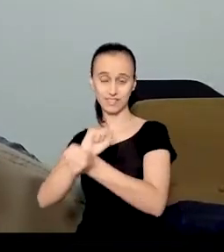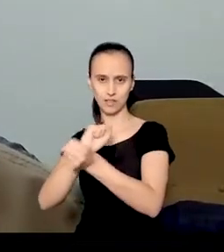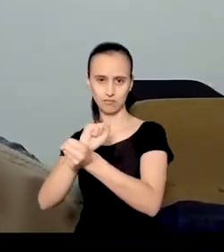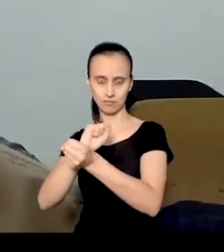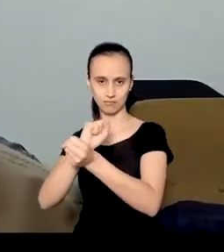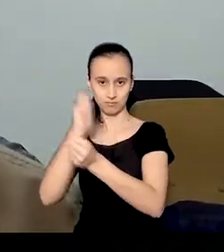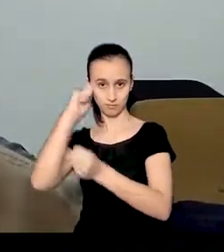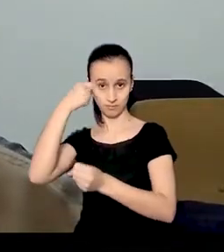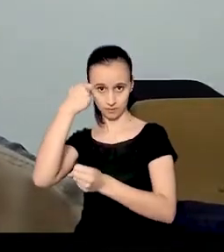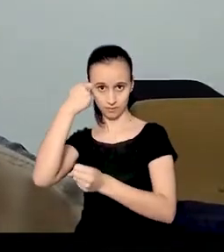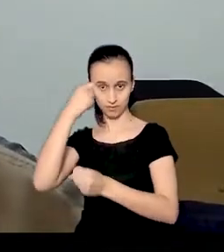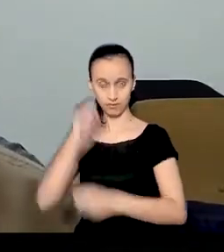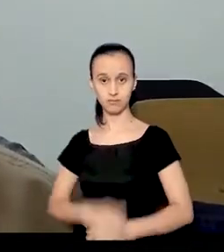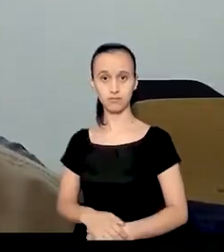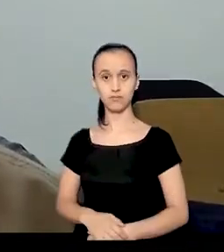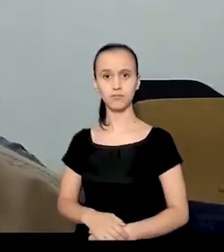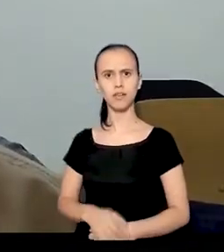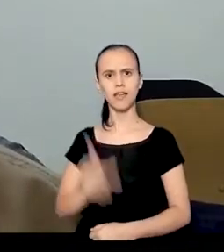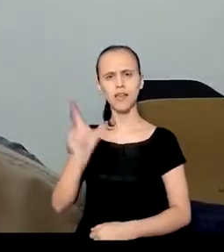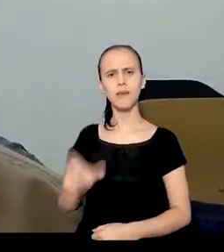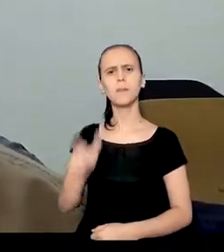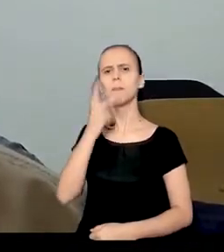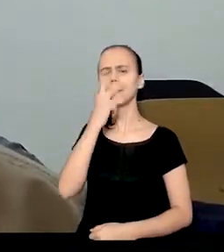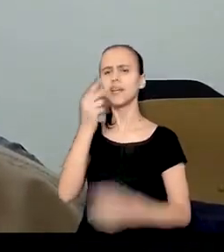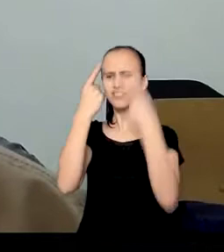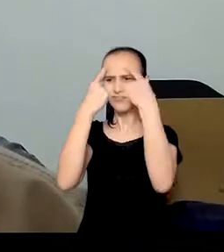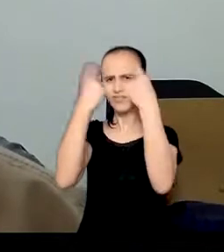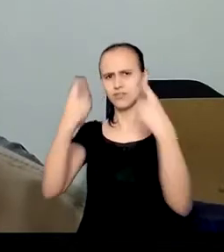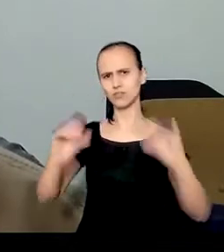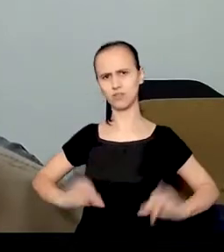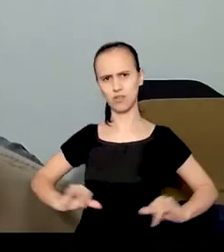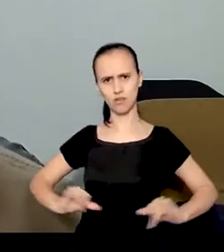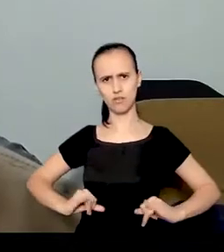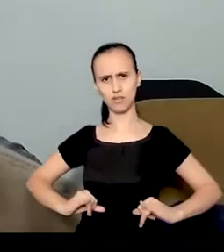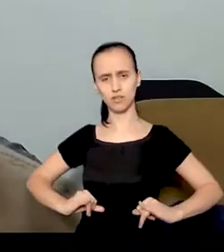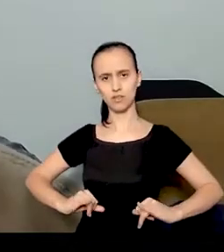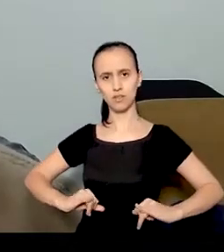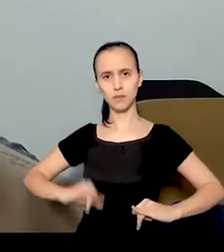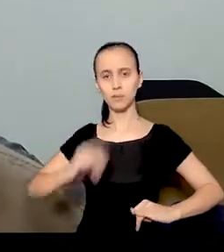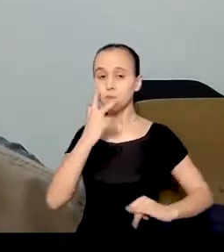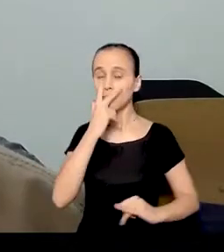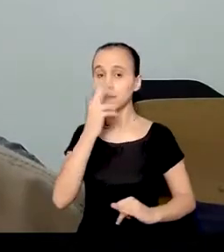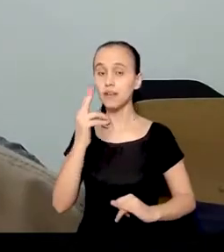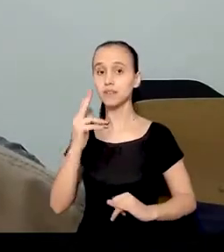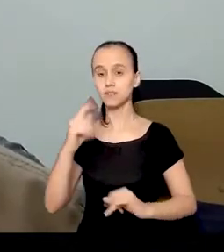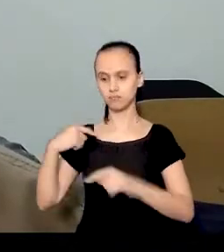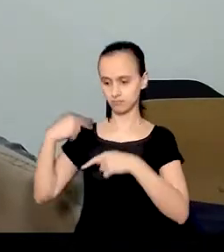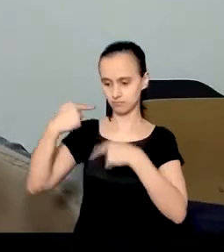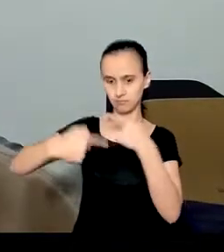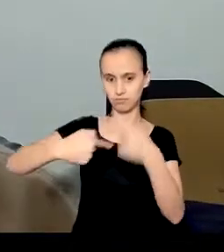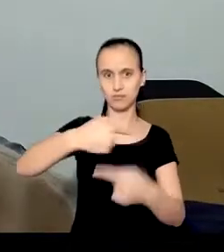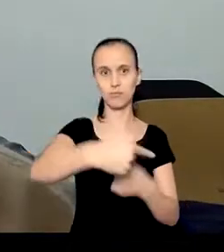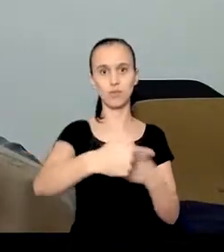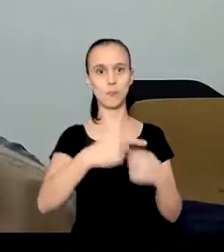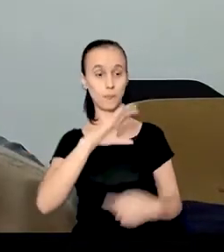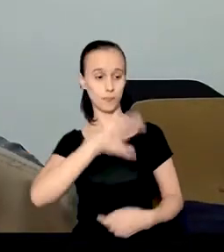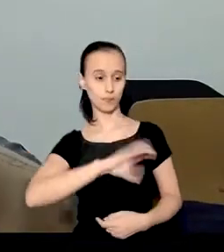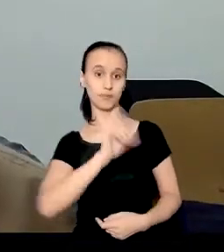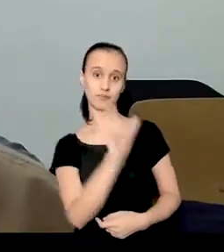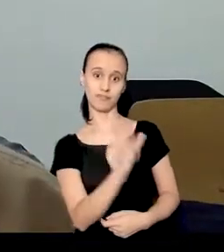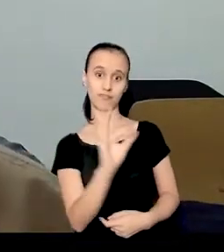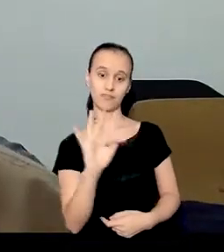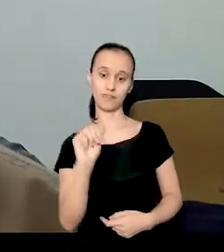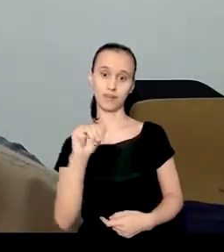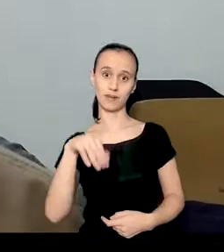uma contradição violenta, que é a própria figura do escravo designando ou dando origem, ou ao menos